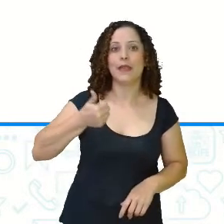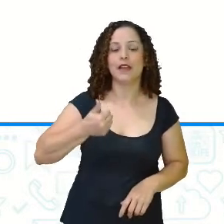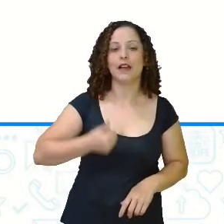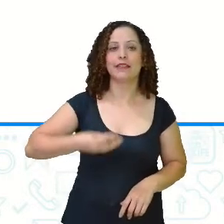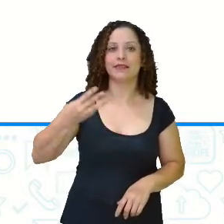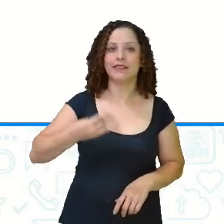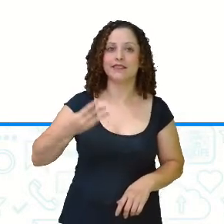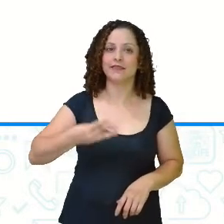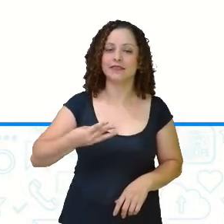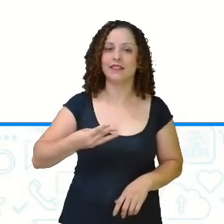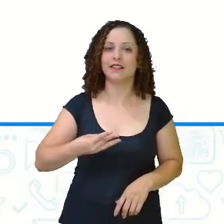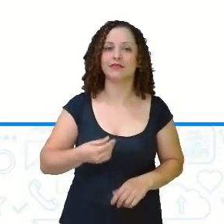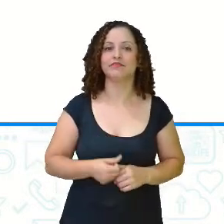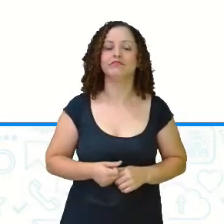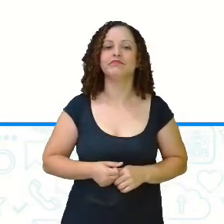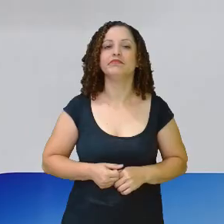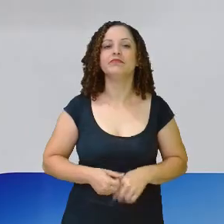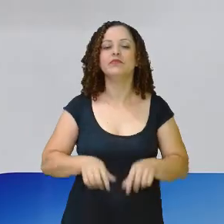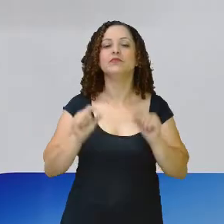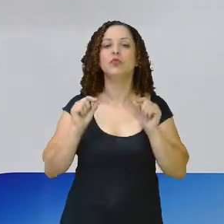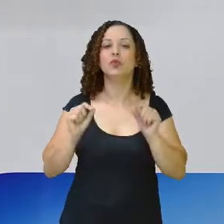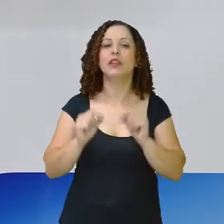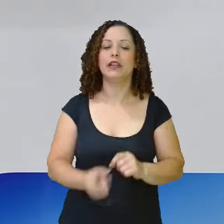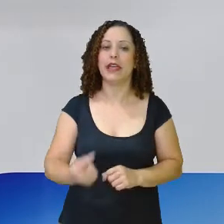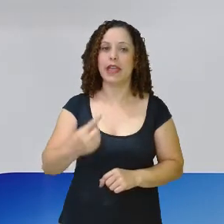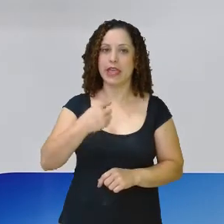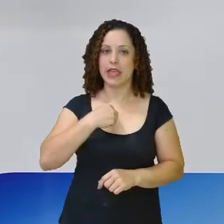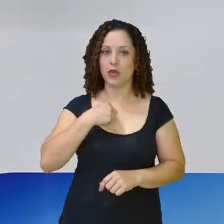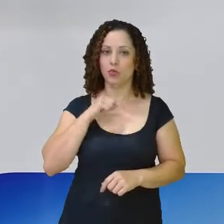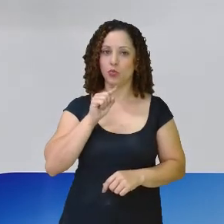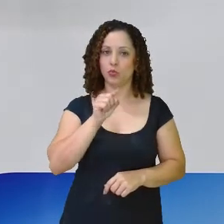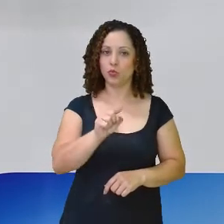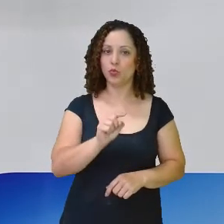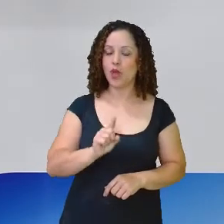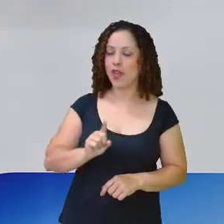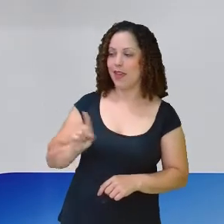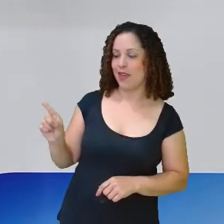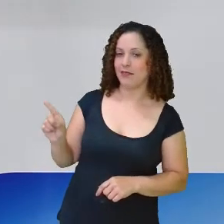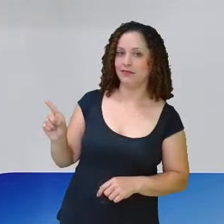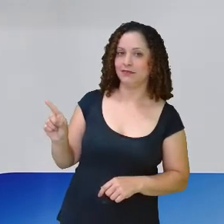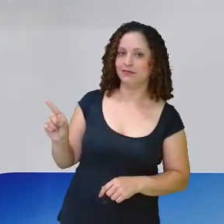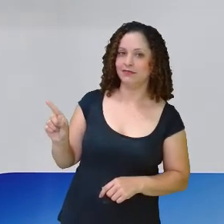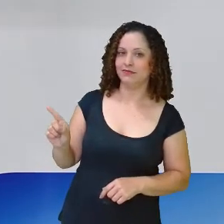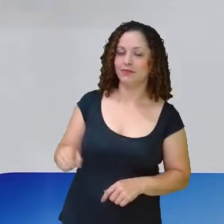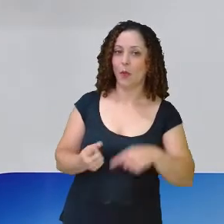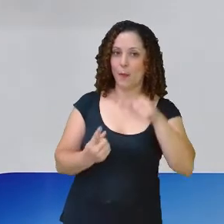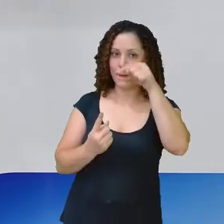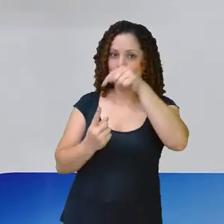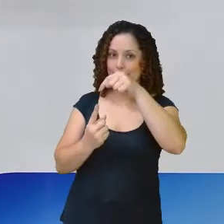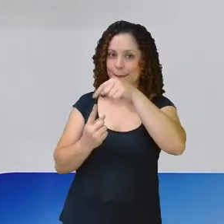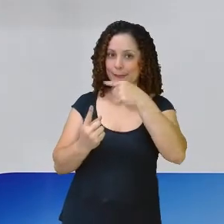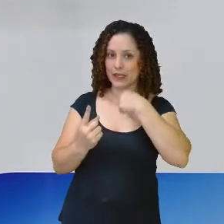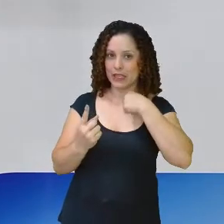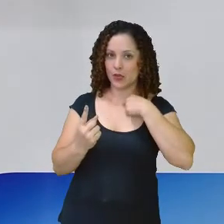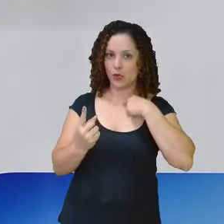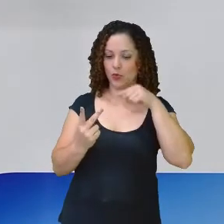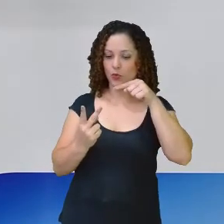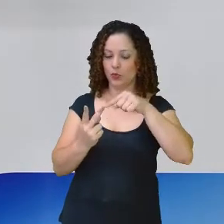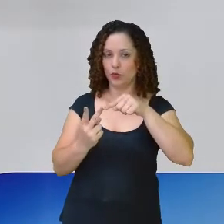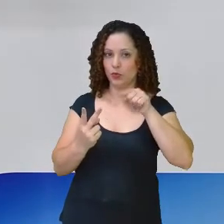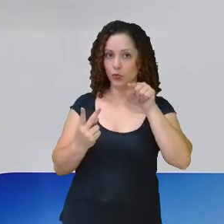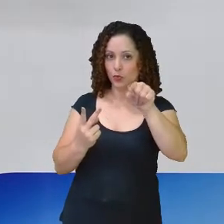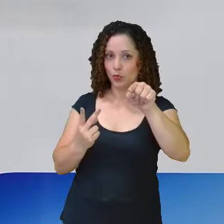terceira pessoa? Vamos lembrar, ó. Eu, tu e ele. Então, está falando a primeira pessoa é eu e a